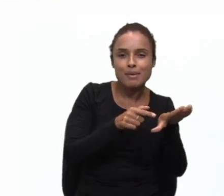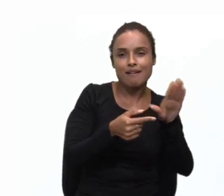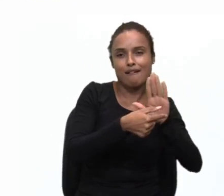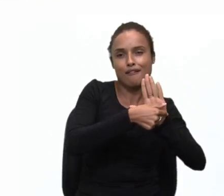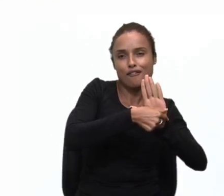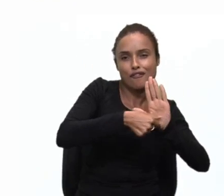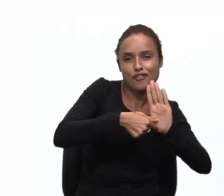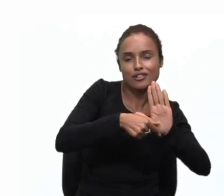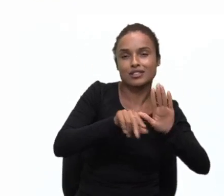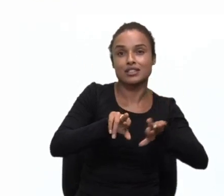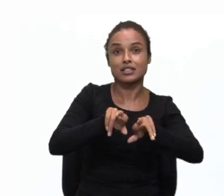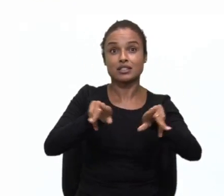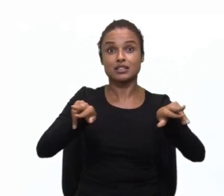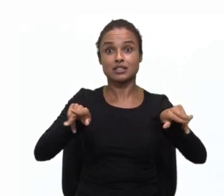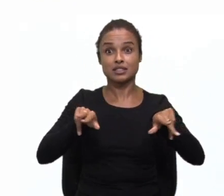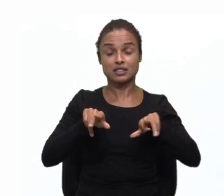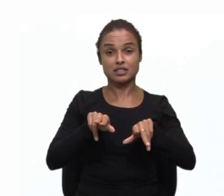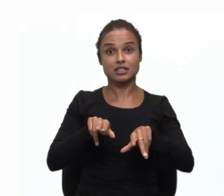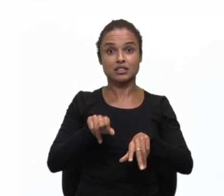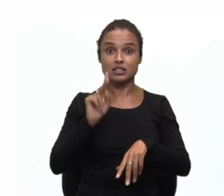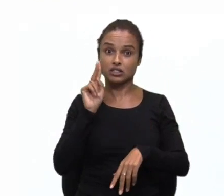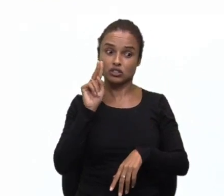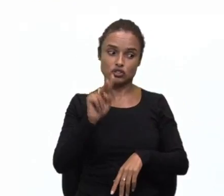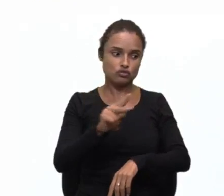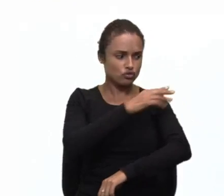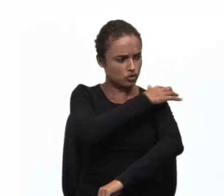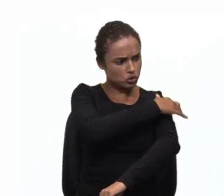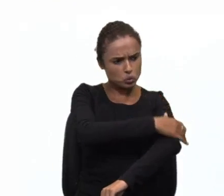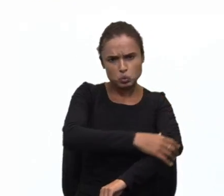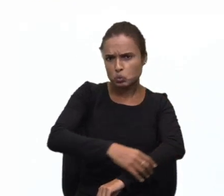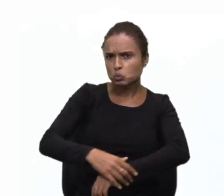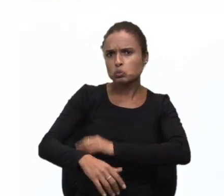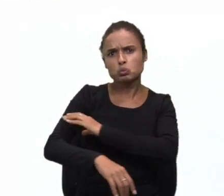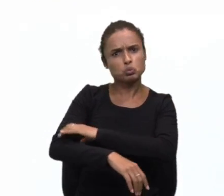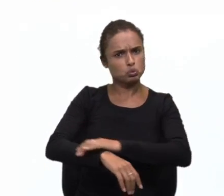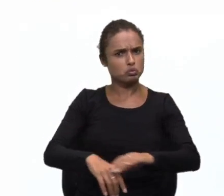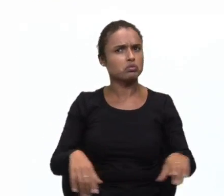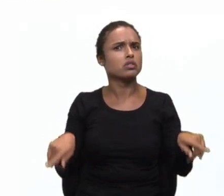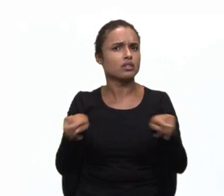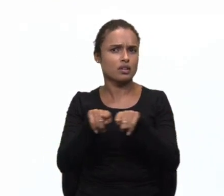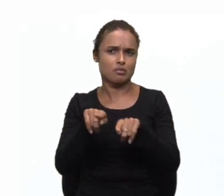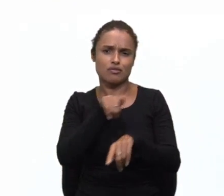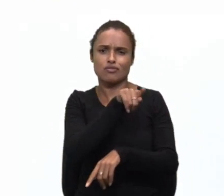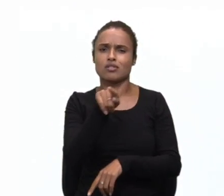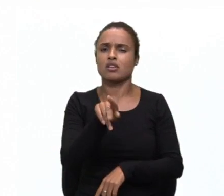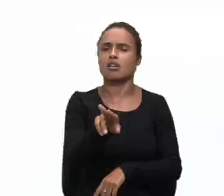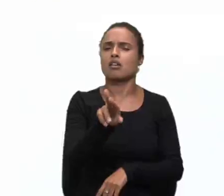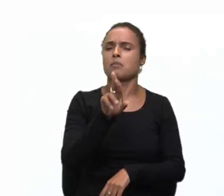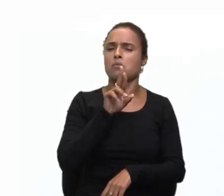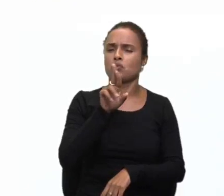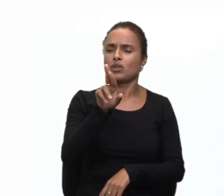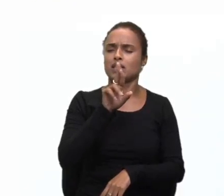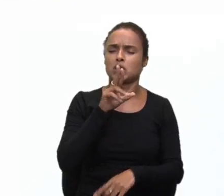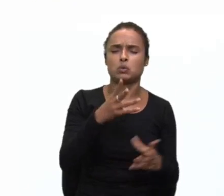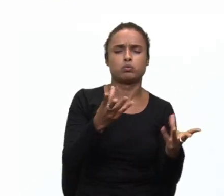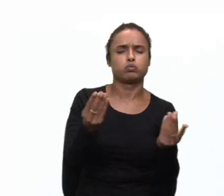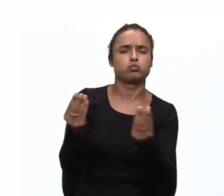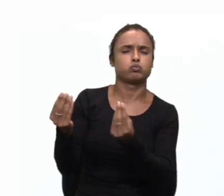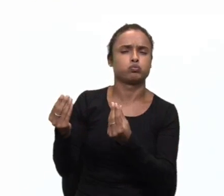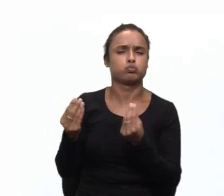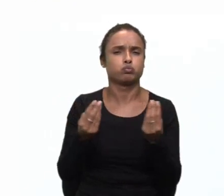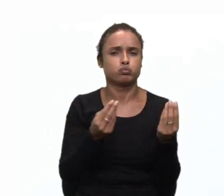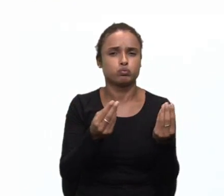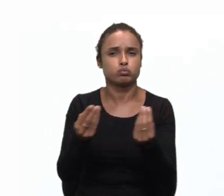quais articulações dos membros superiores, você também vai poder me responder até amanhã isso aí. né? Vai poder responder que tem o ombro, vai poder responder